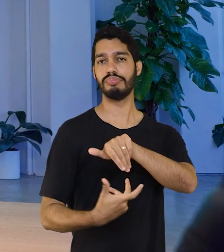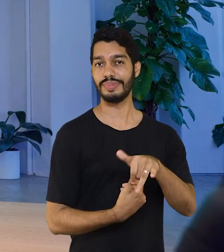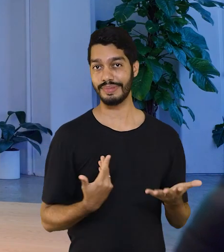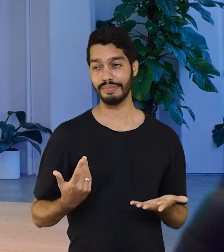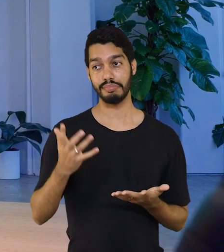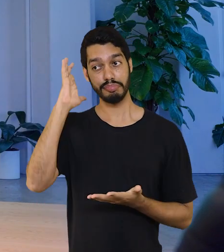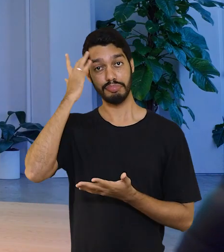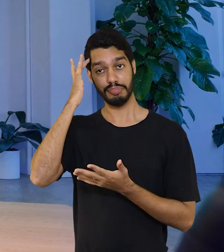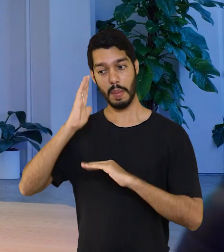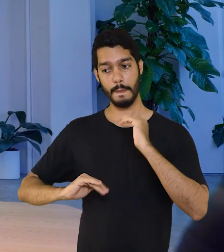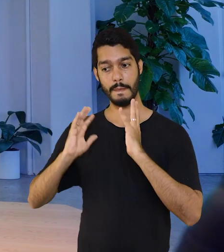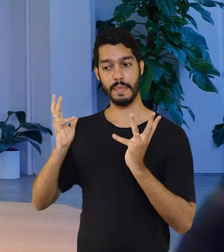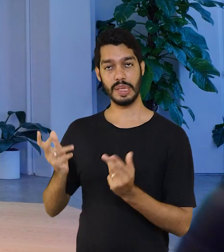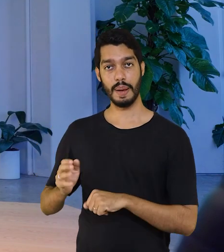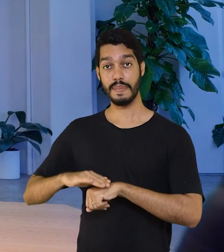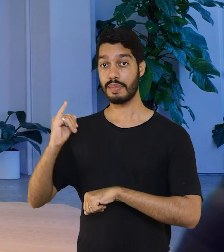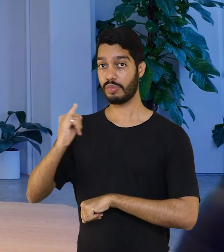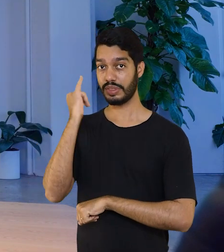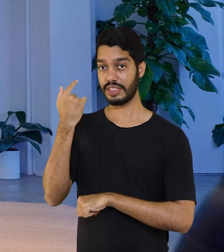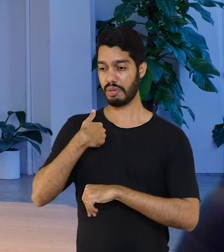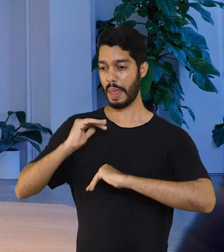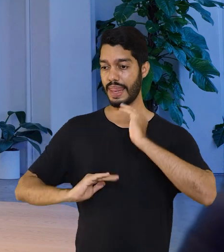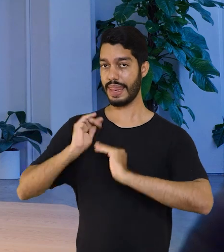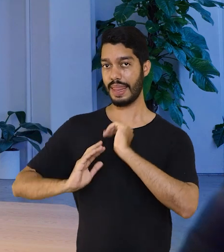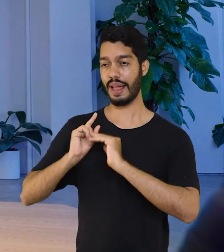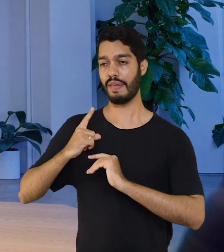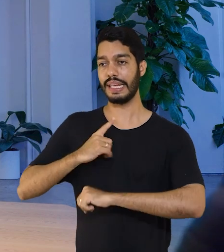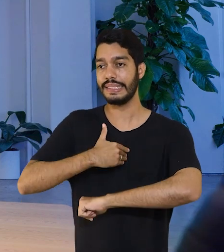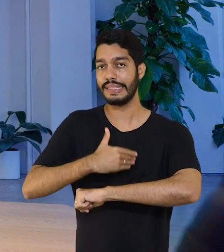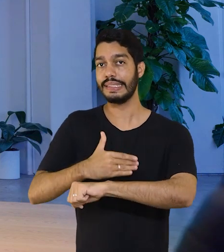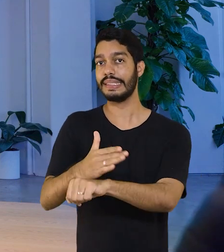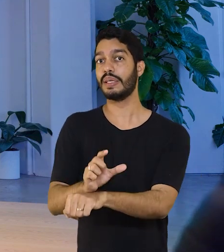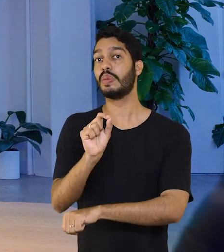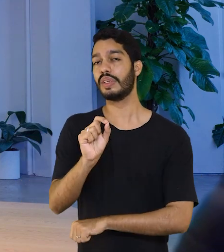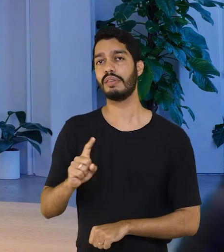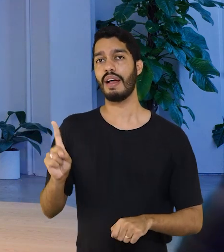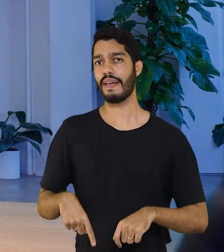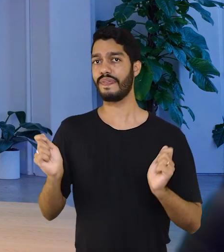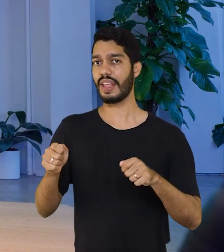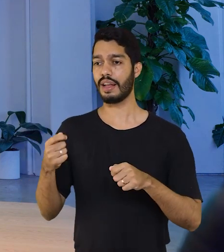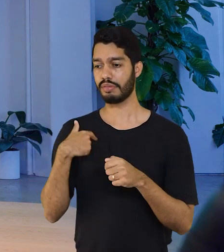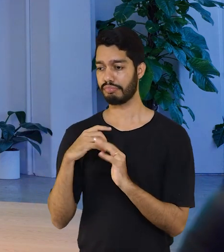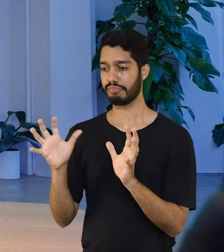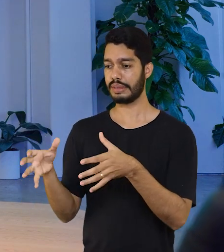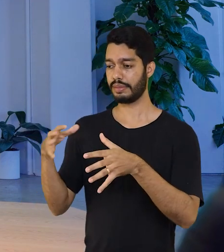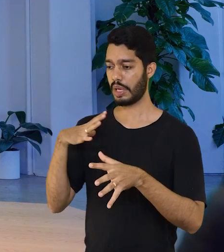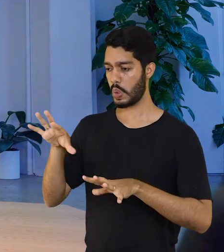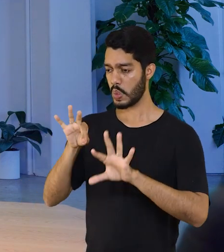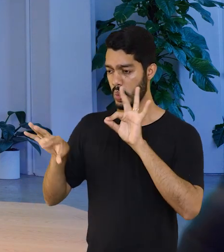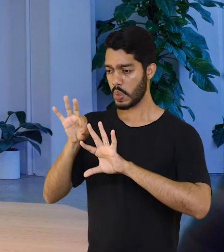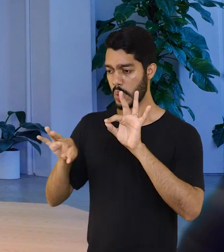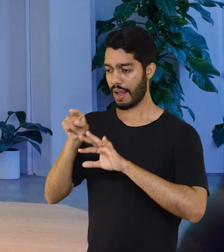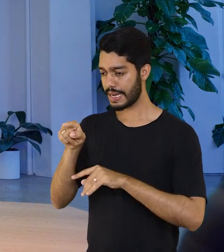E talvez a habilidade mais importante que eu tenho que eu desenvolvi, que eu tenho que desenvolver o tempo todo, é ser capaz de montar um